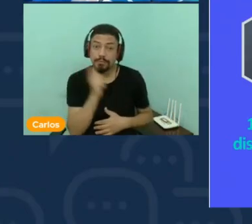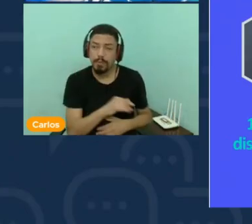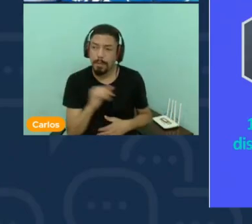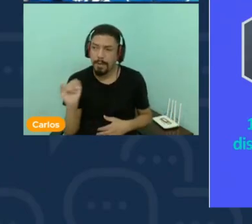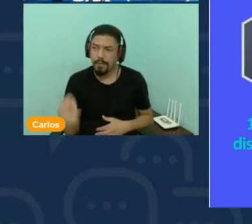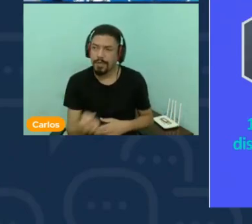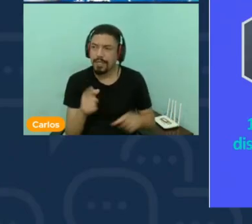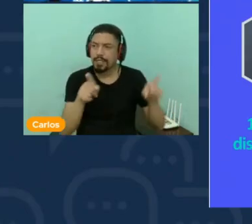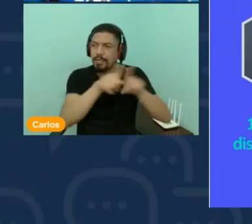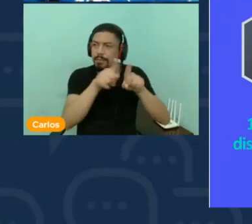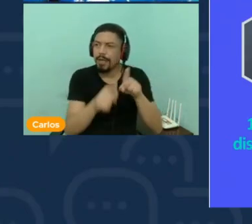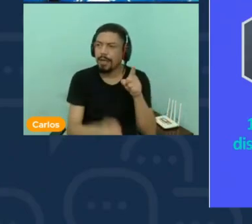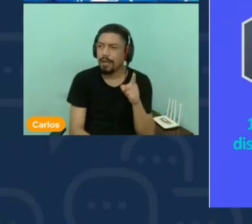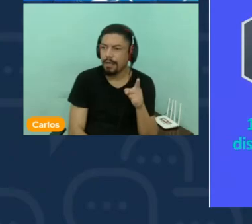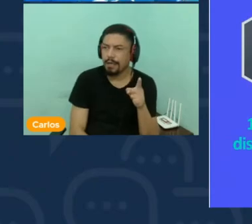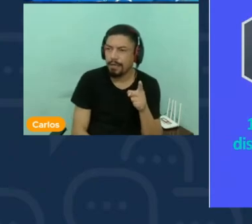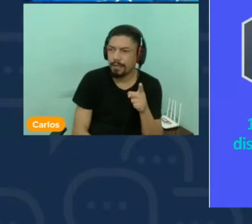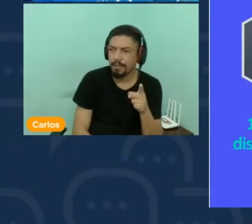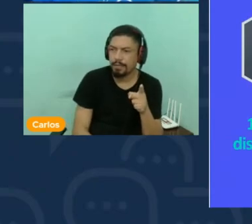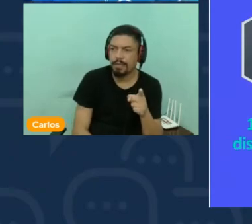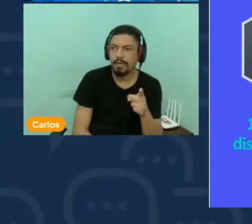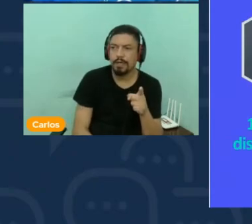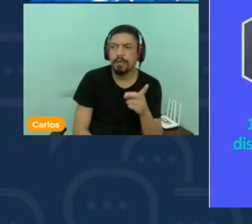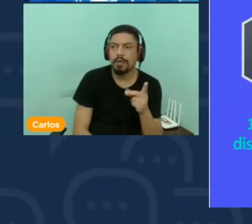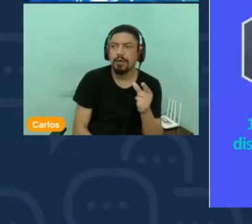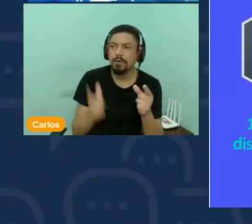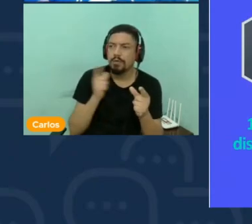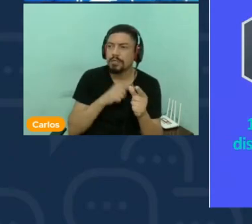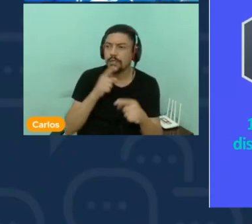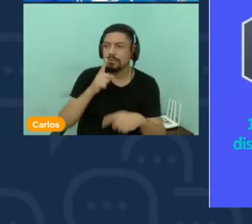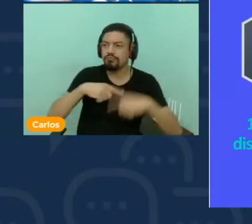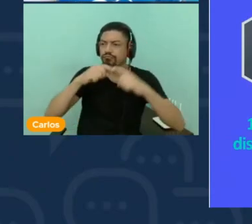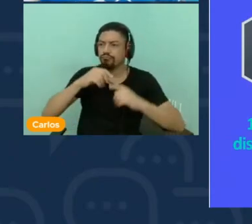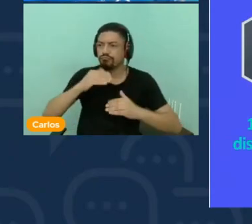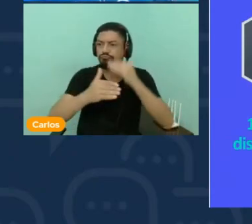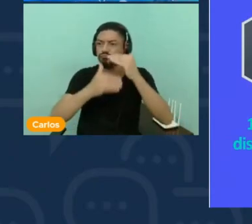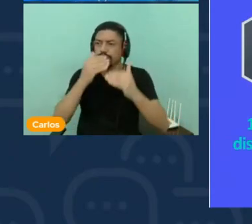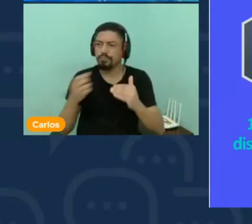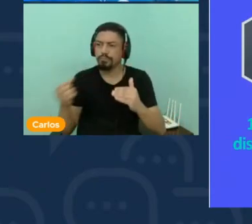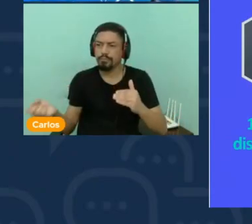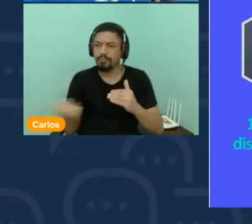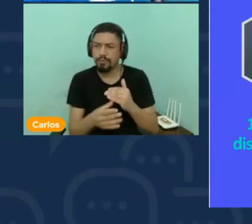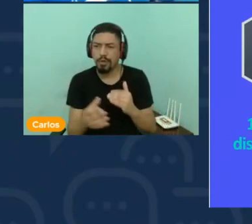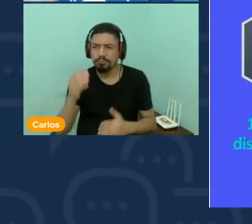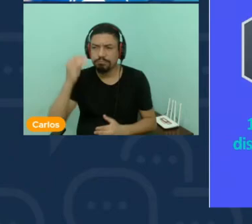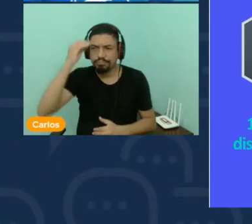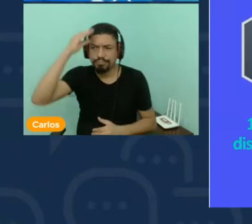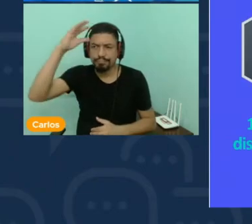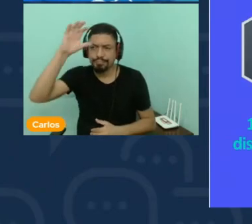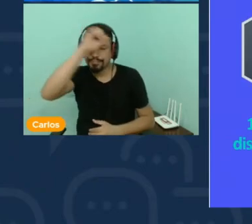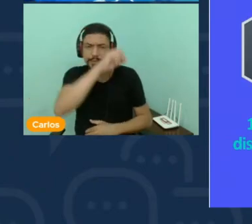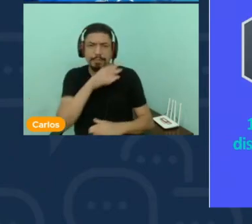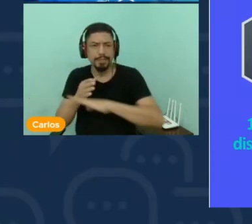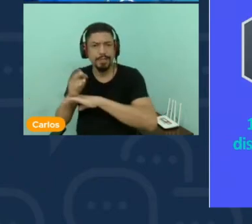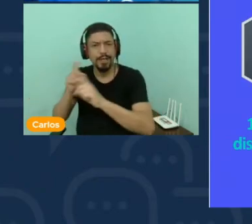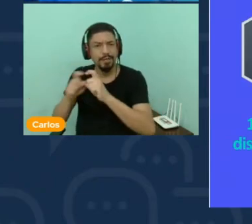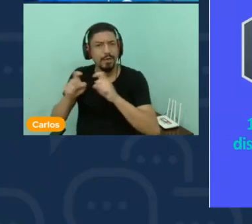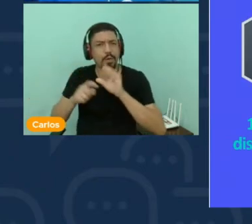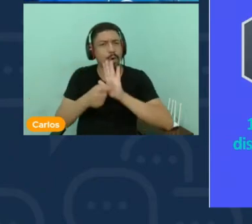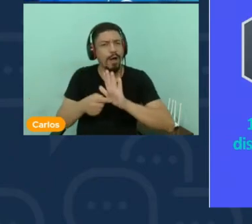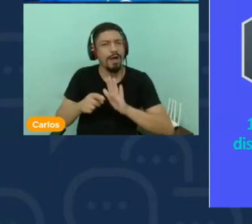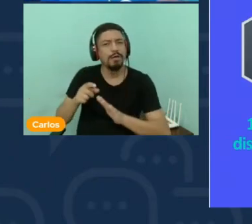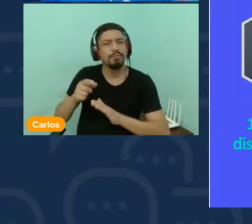para, né, dar um passo a mais na sua carreira, para participar em reuniões e falar de serviços que você viu